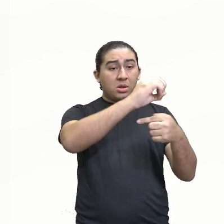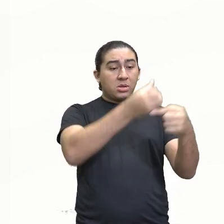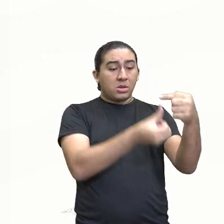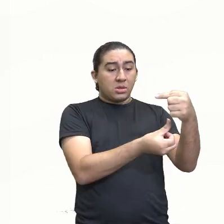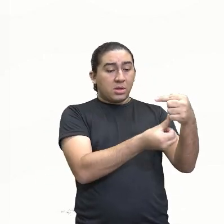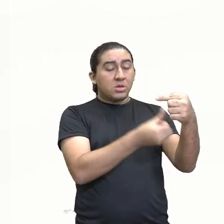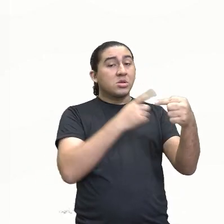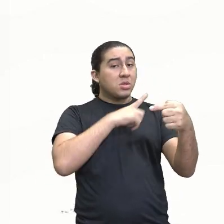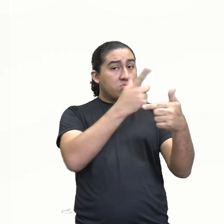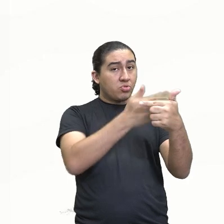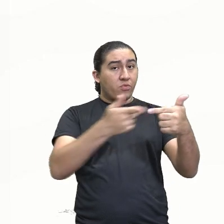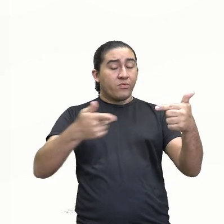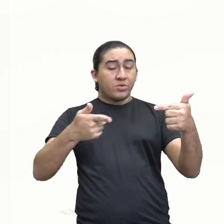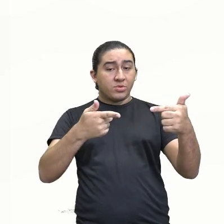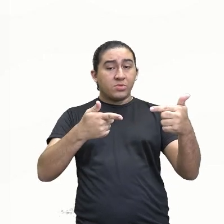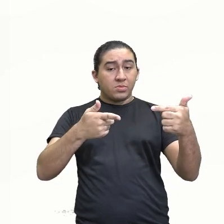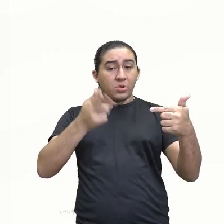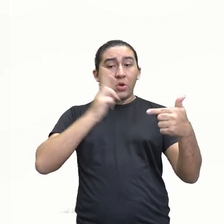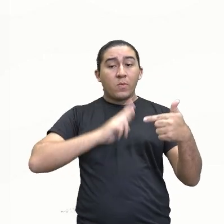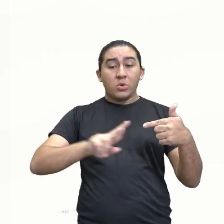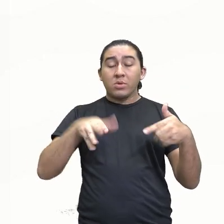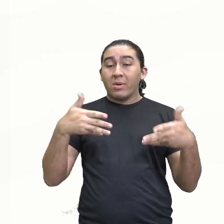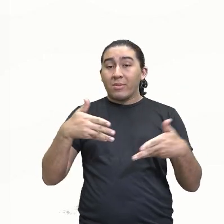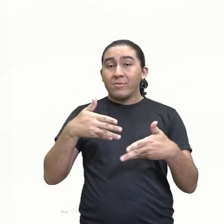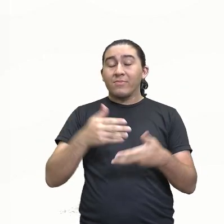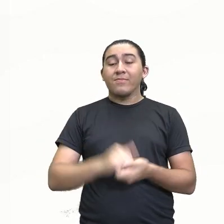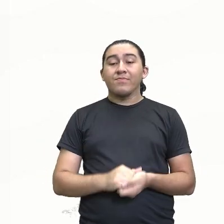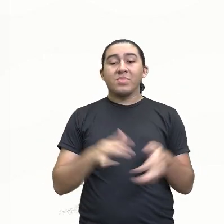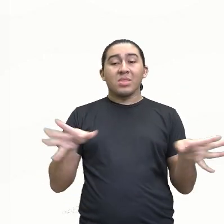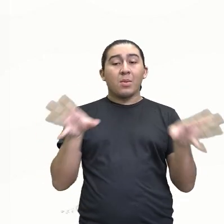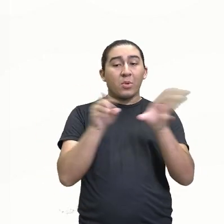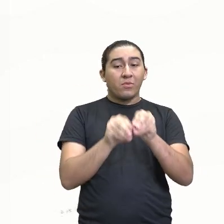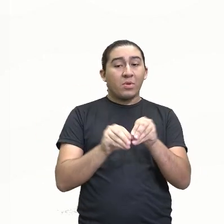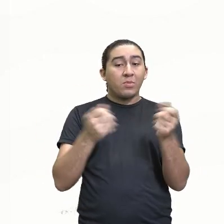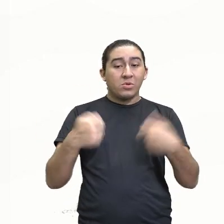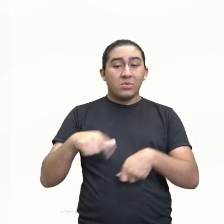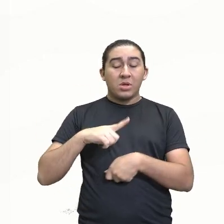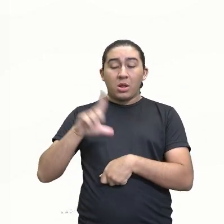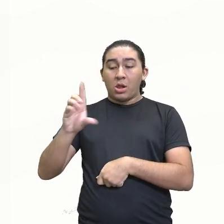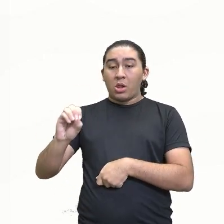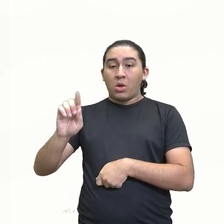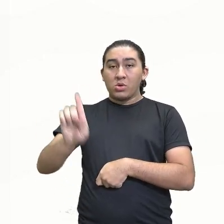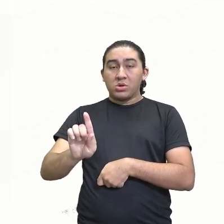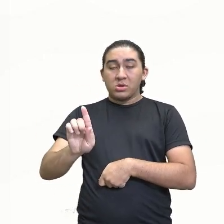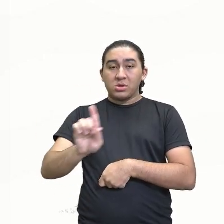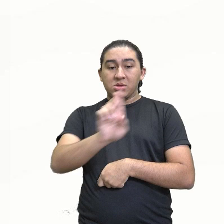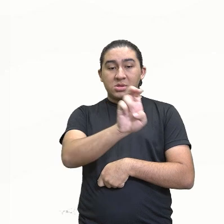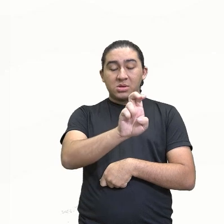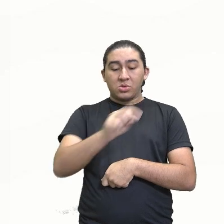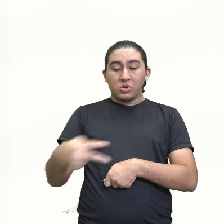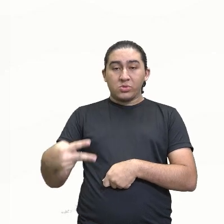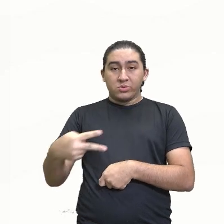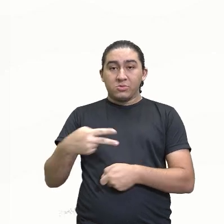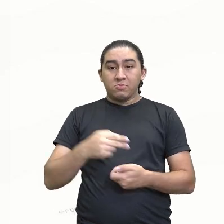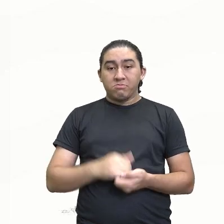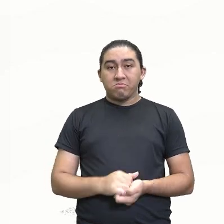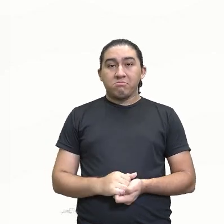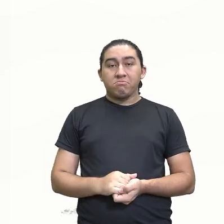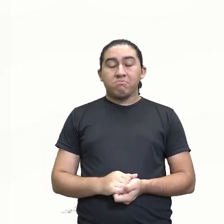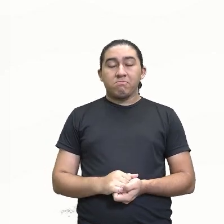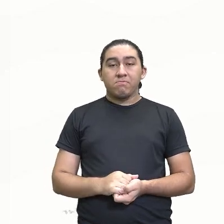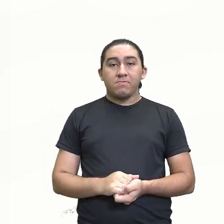dos logaritmandos. 30 dividido por 6, simplifico assim, ó. Vai ficar o log de 5 na base 2.